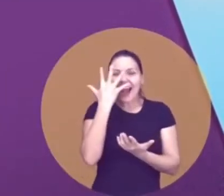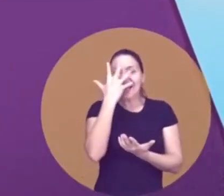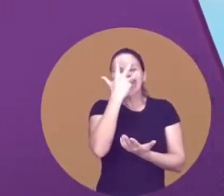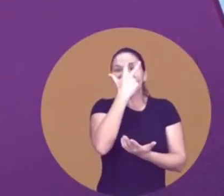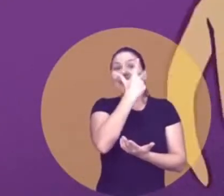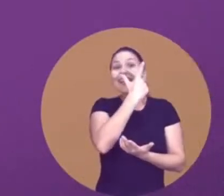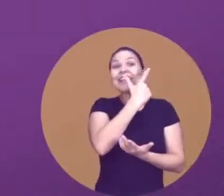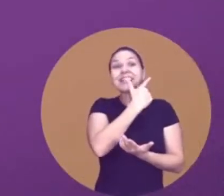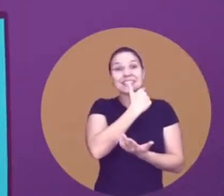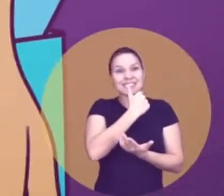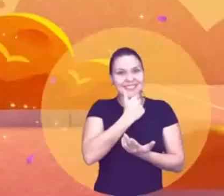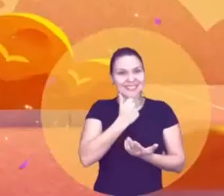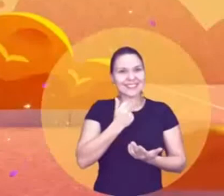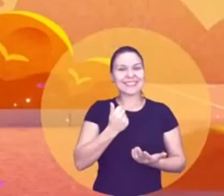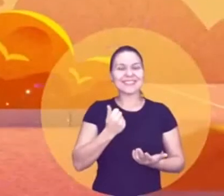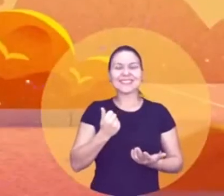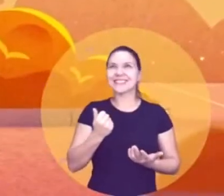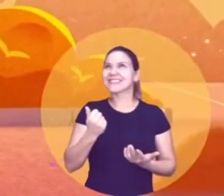jardim.